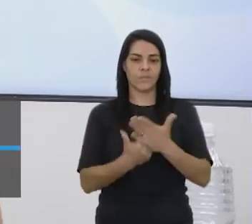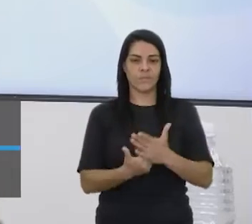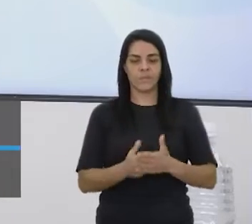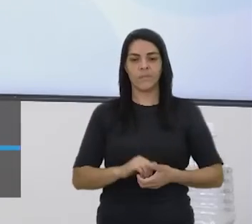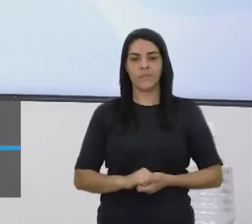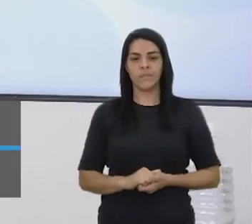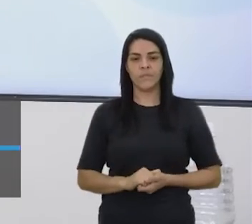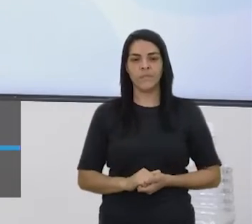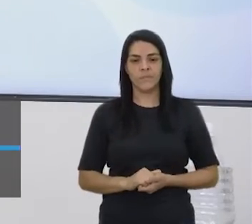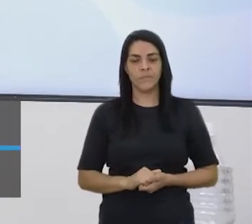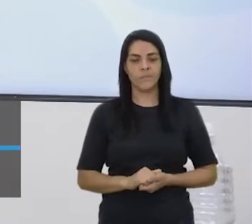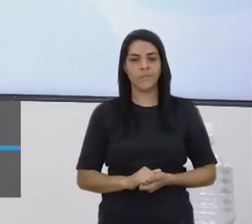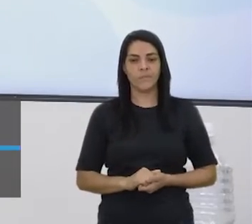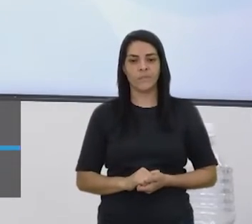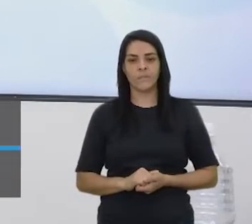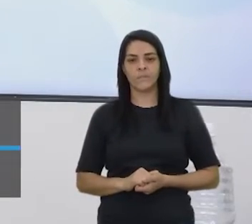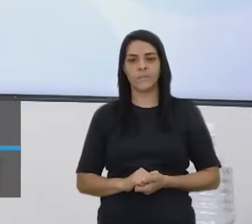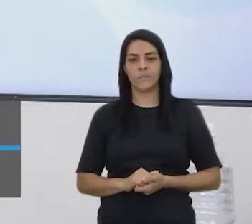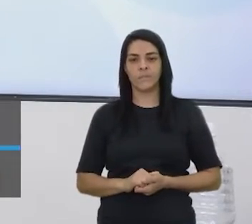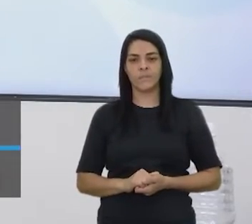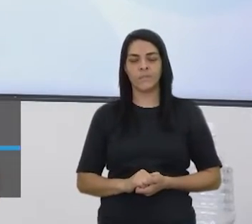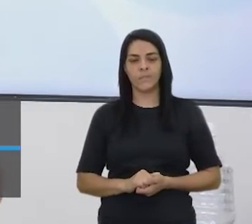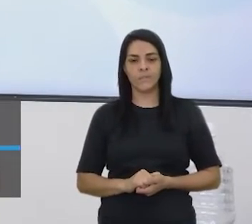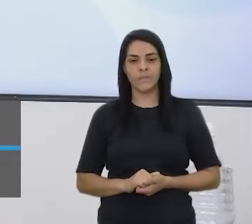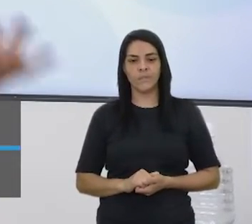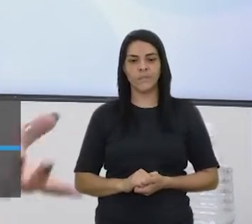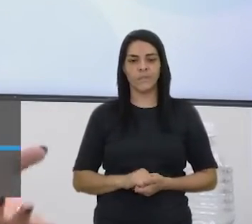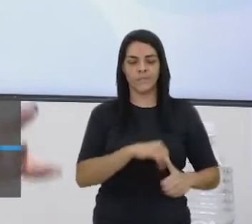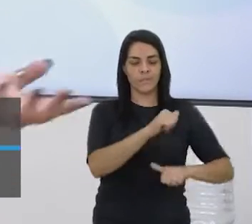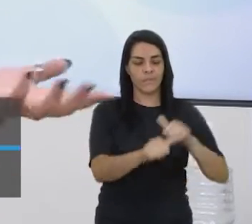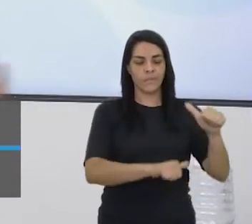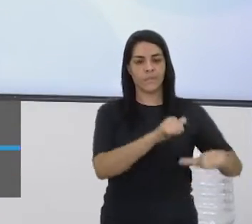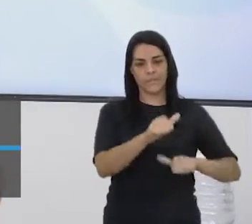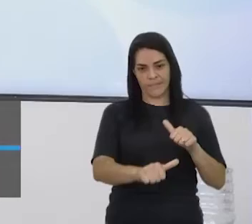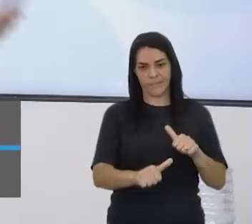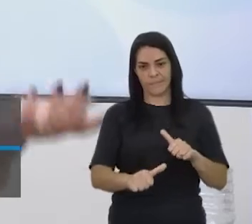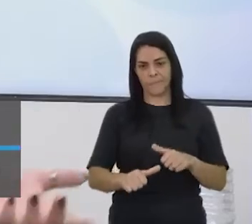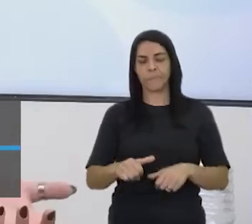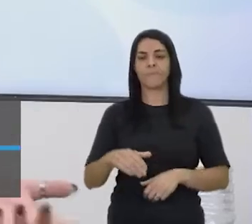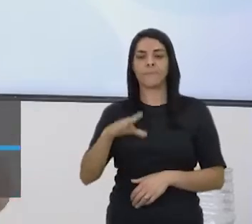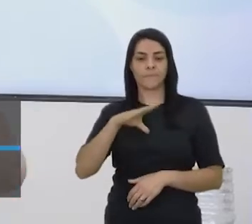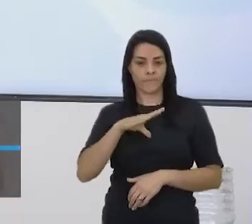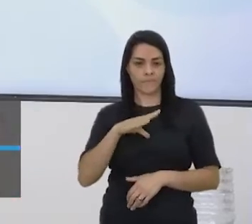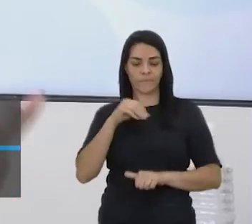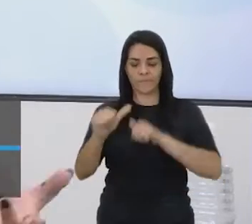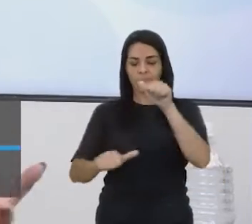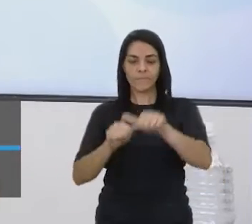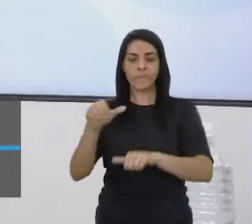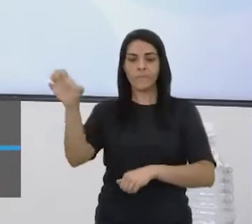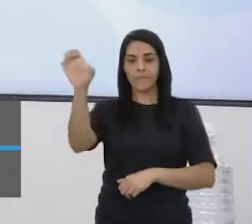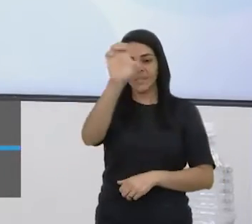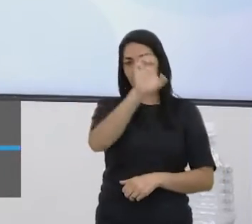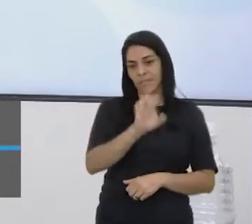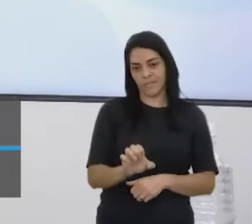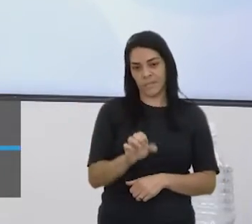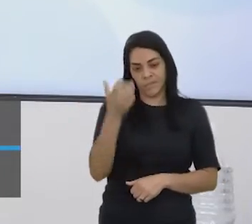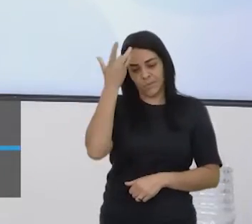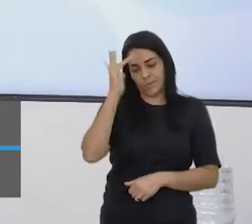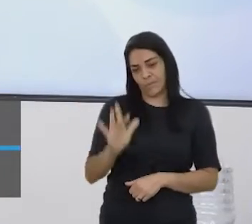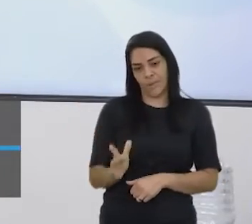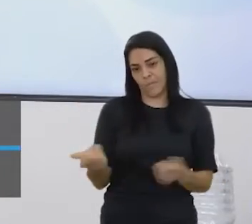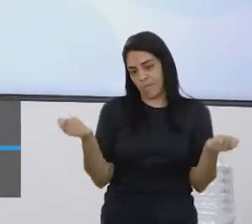mudou de escola às vezes mudou de cidade né mudou aí de estado não sei existem diversas possibilidades